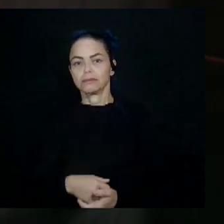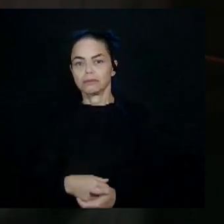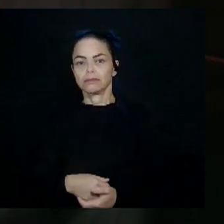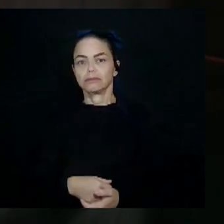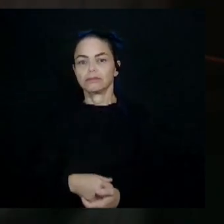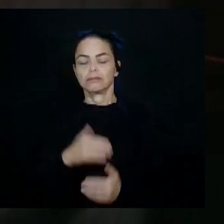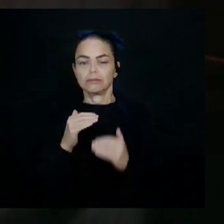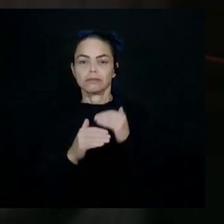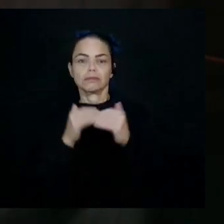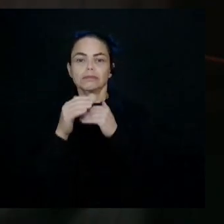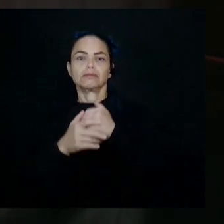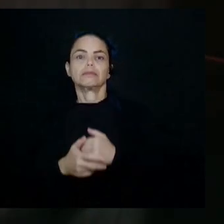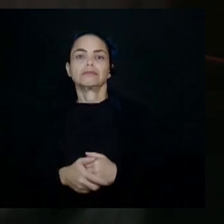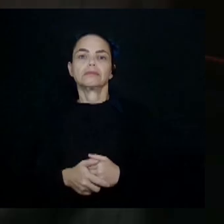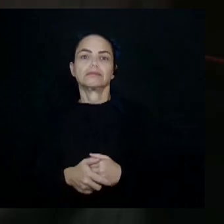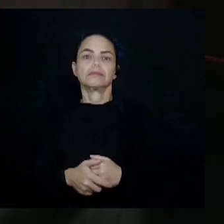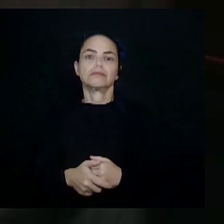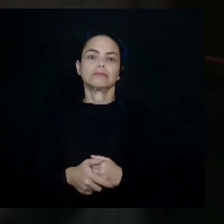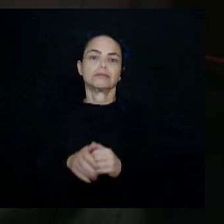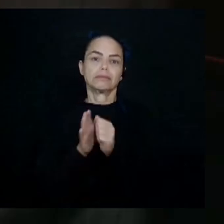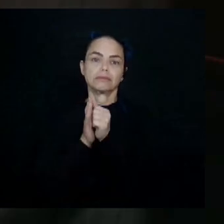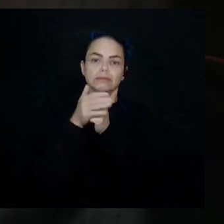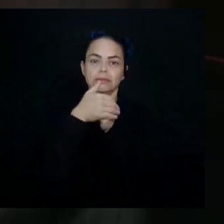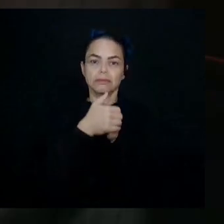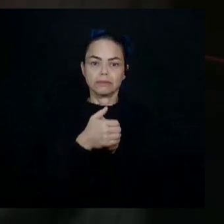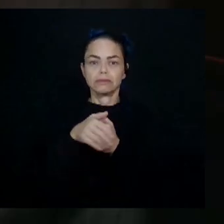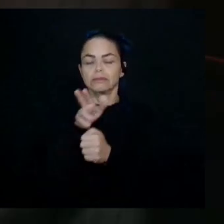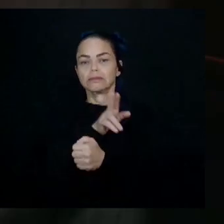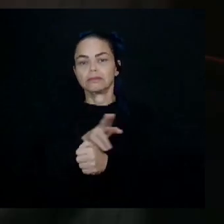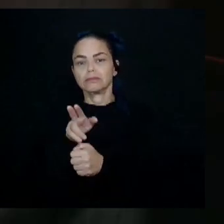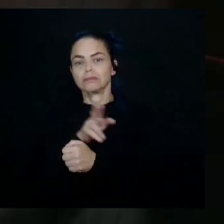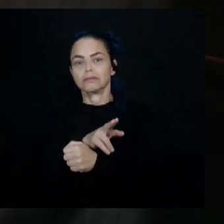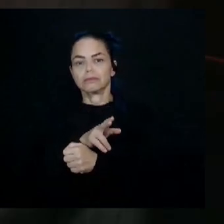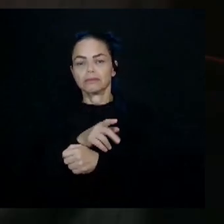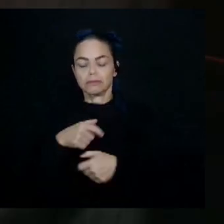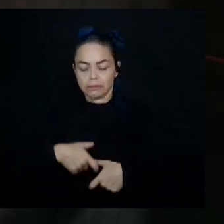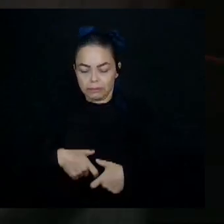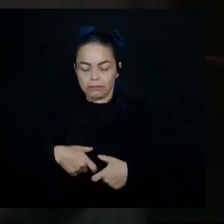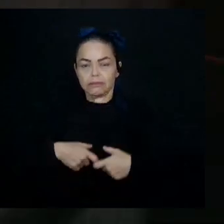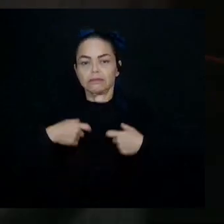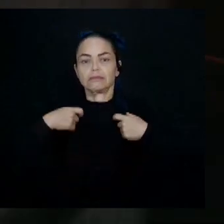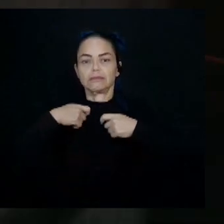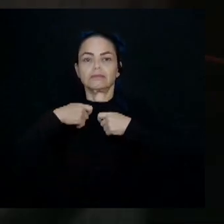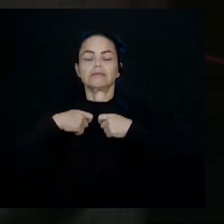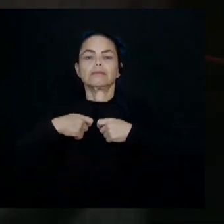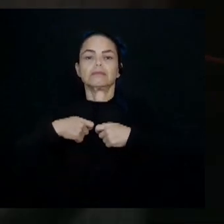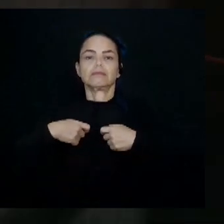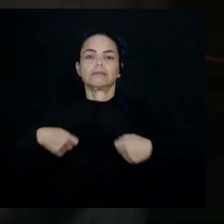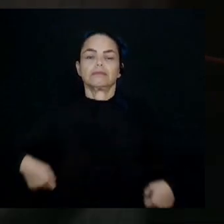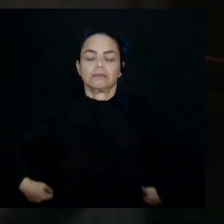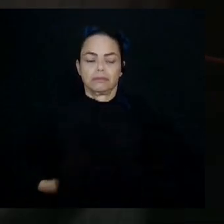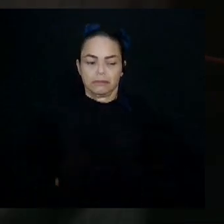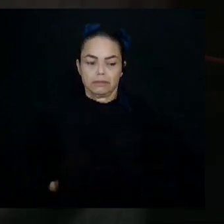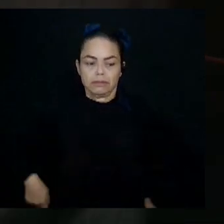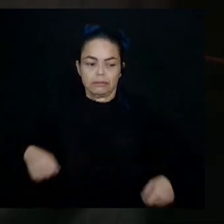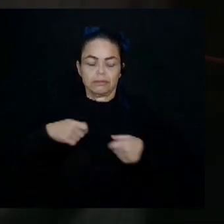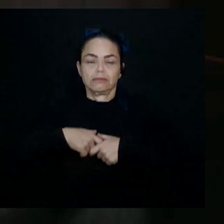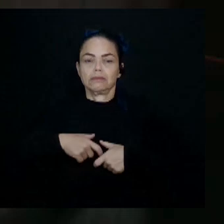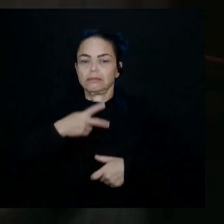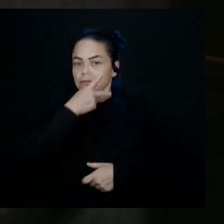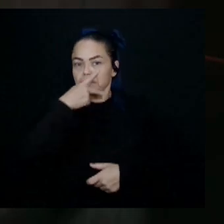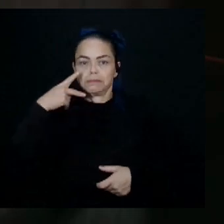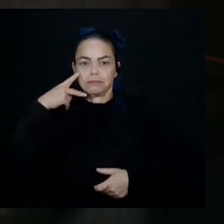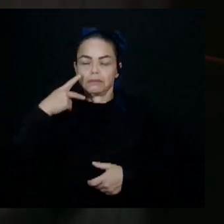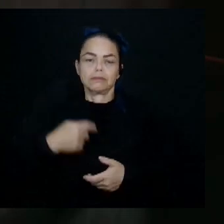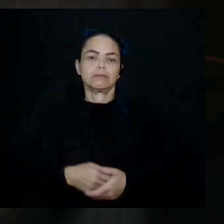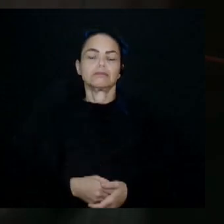e começa a se esconder, a menina quer usar um sutiã. Como a gente faz? Olha só como é delicado. A gente